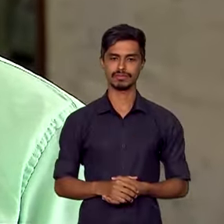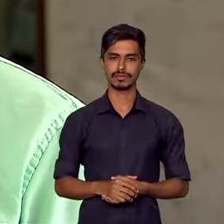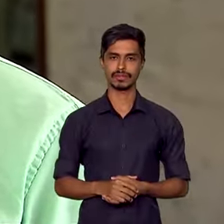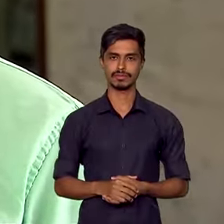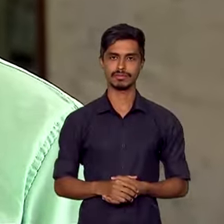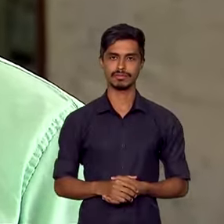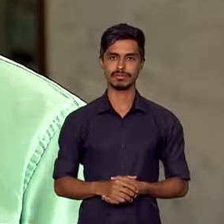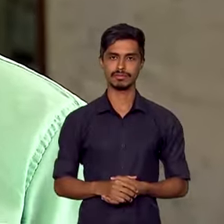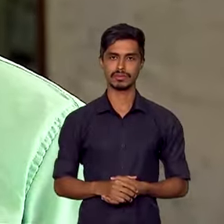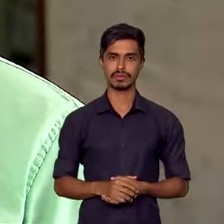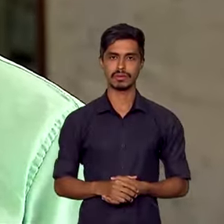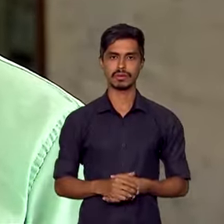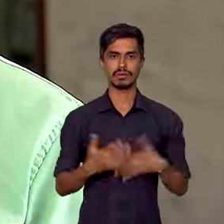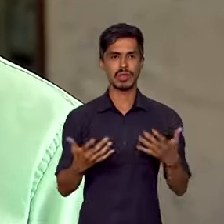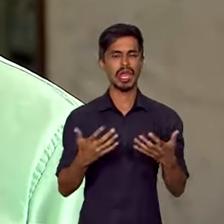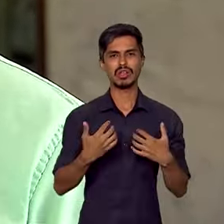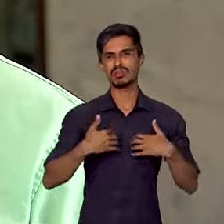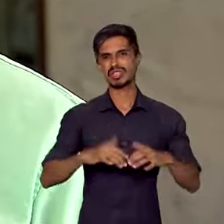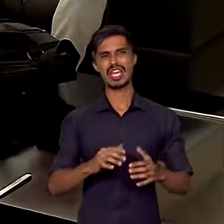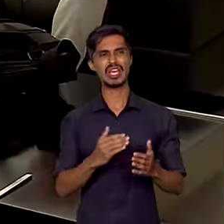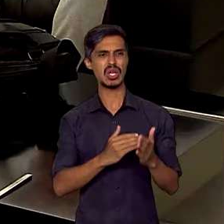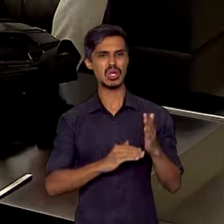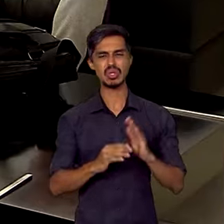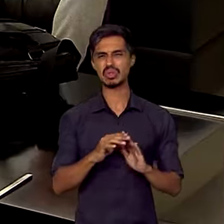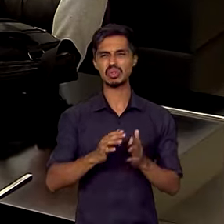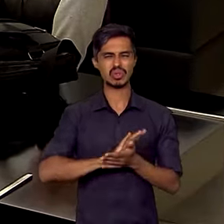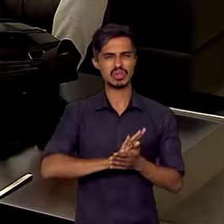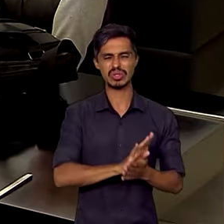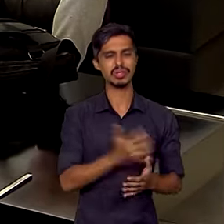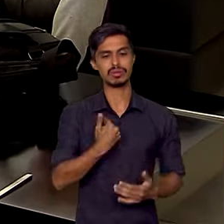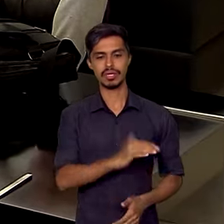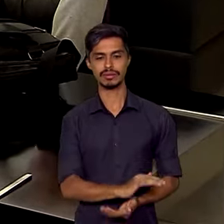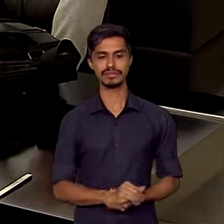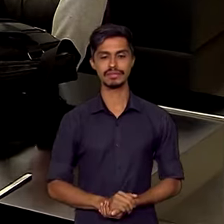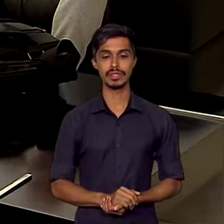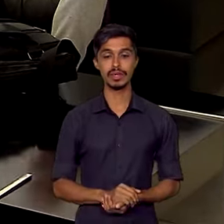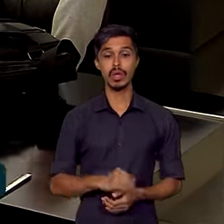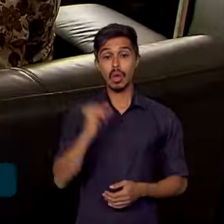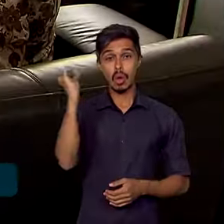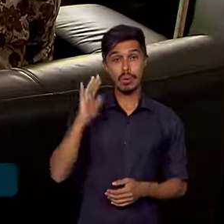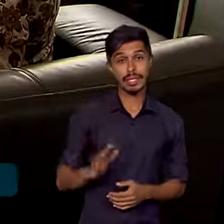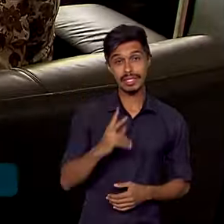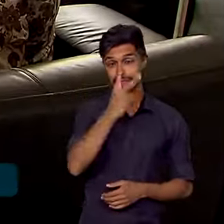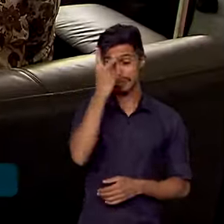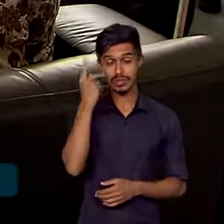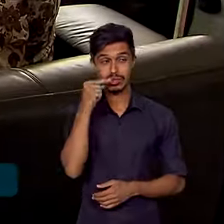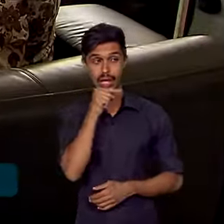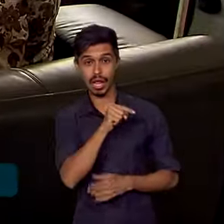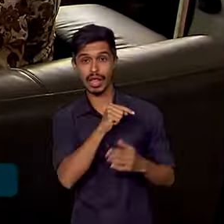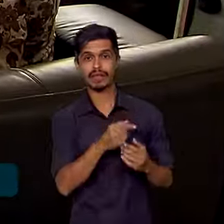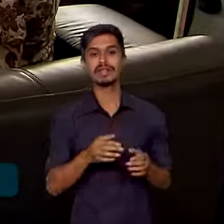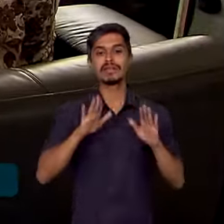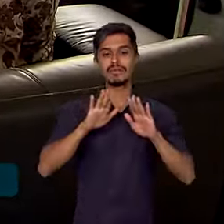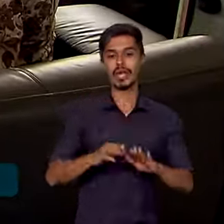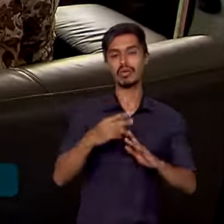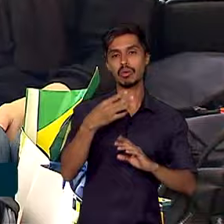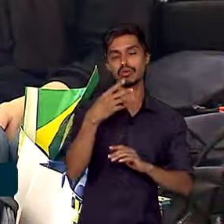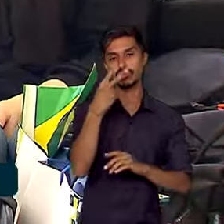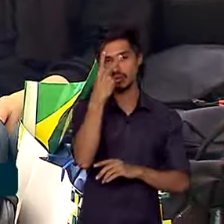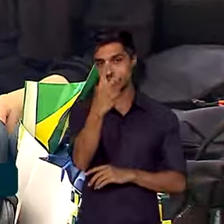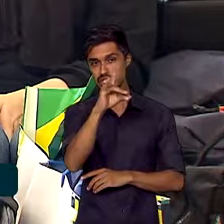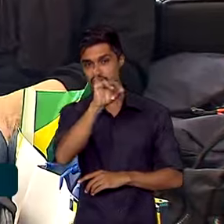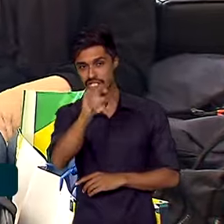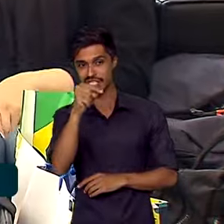não quero pai, irmão, tudo meu. Os brasileiros repatriados passaram 48 horas na base aérea